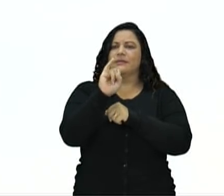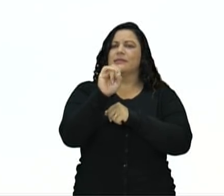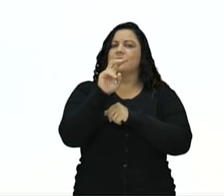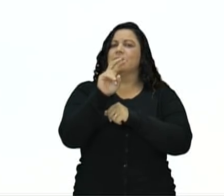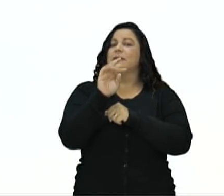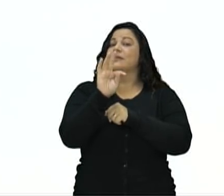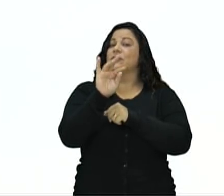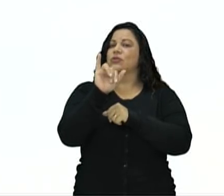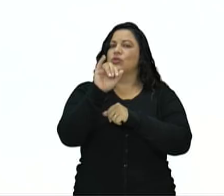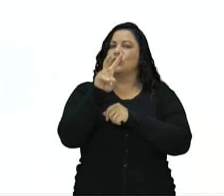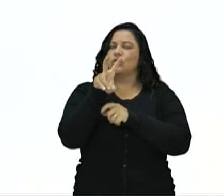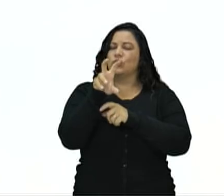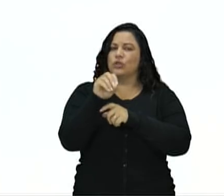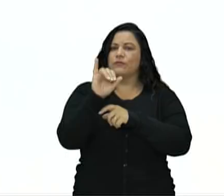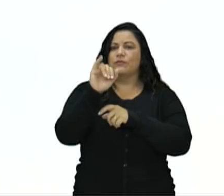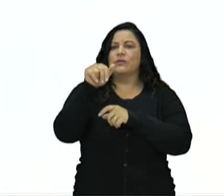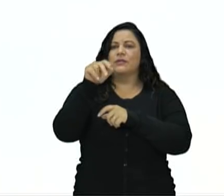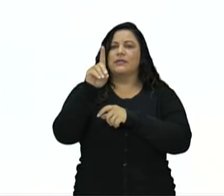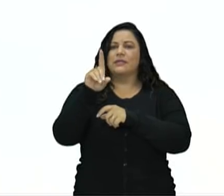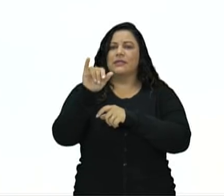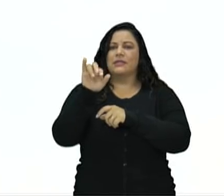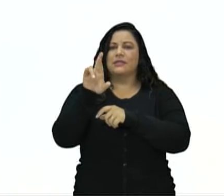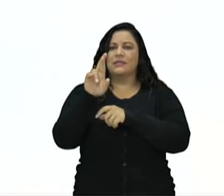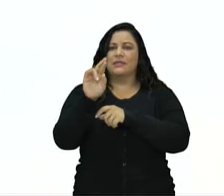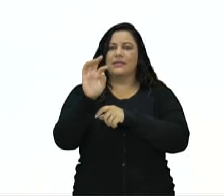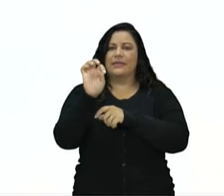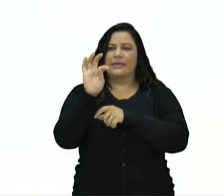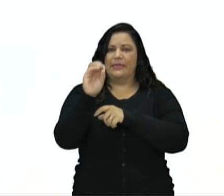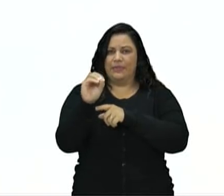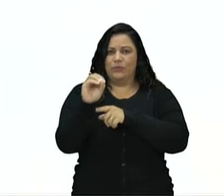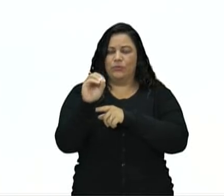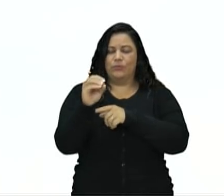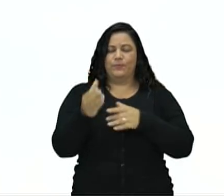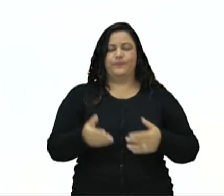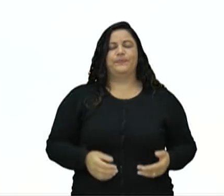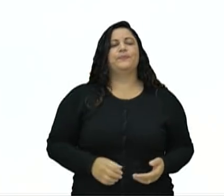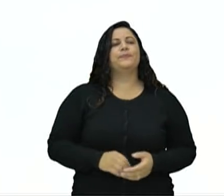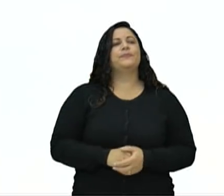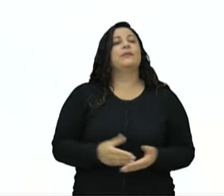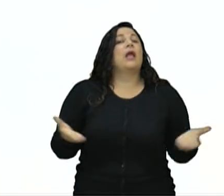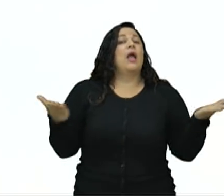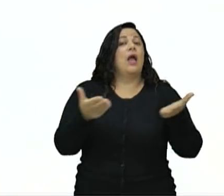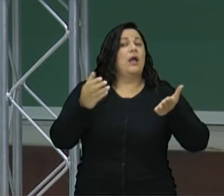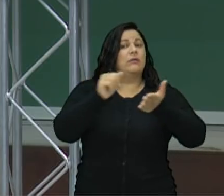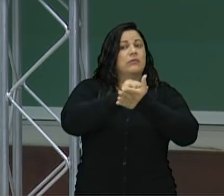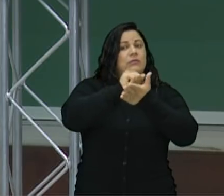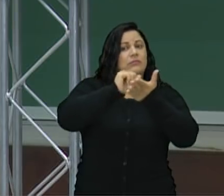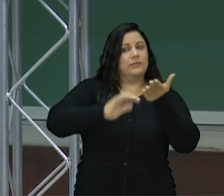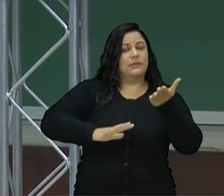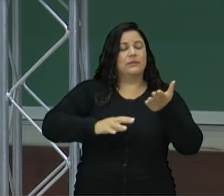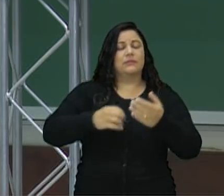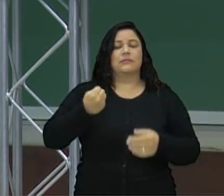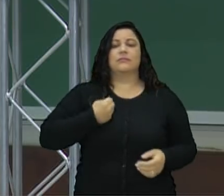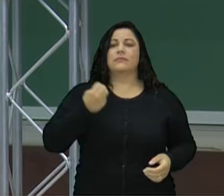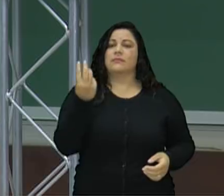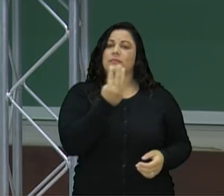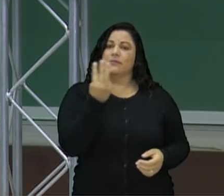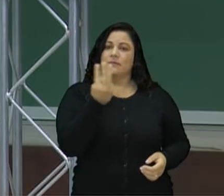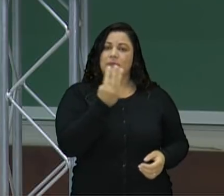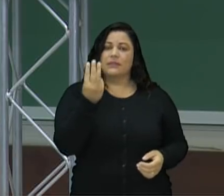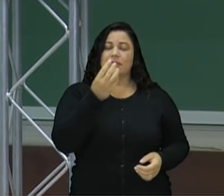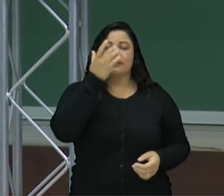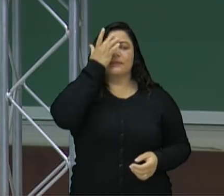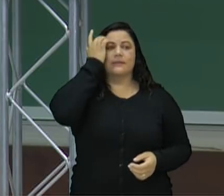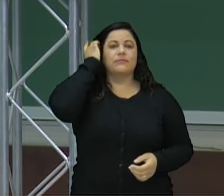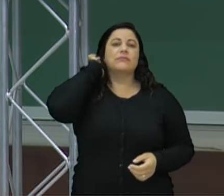prática? Não dá de fazer um exercício para aprender mais? Vamos fazer um exercício, então. Olha aqui o que solicita o exercício 3.